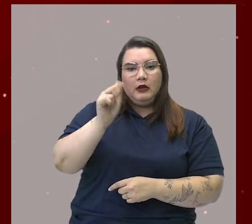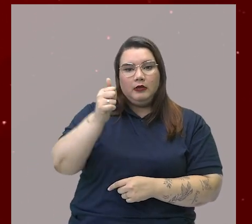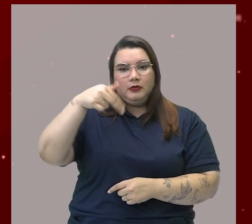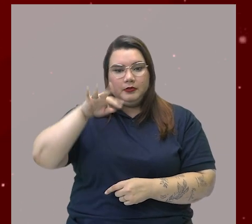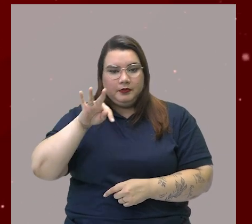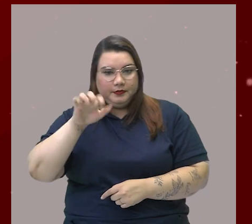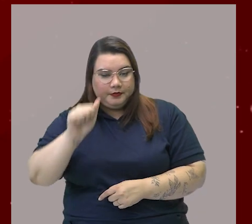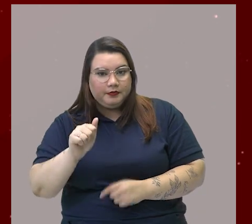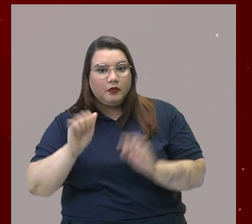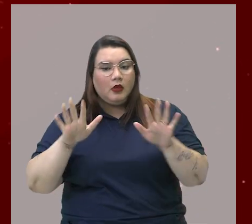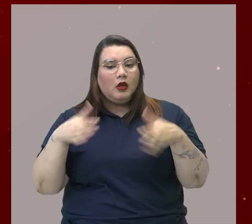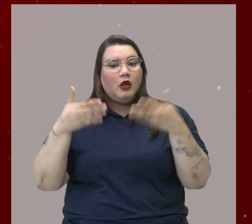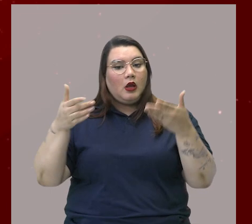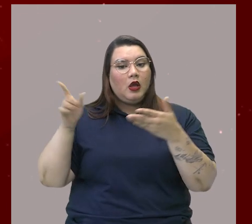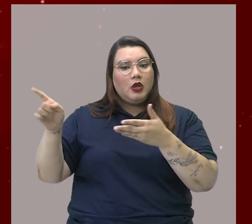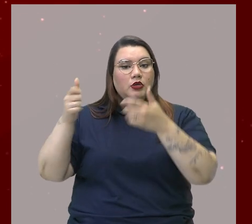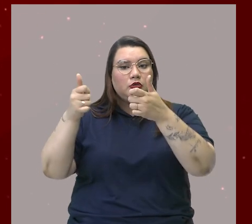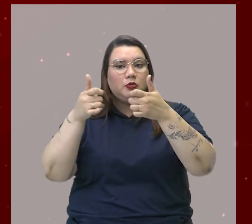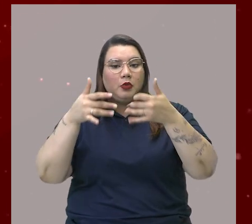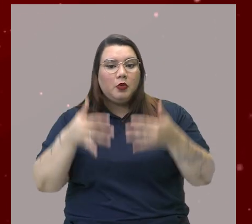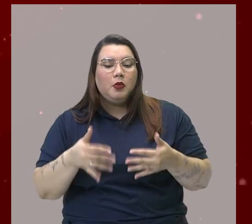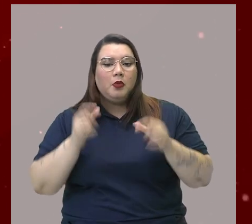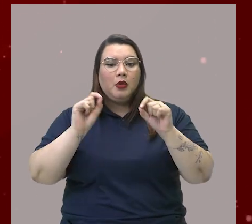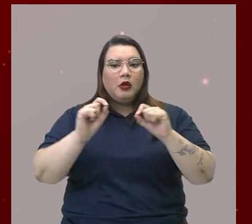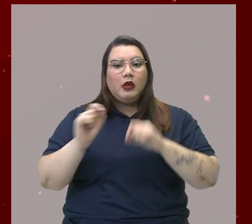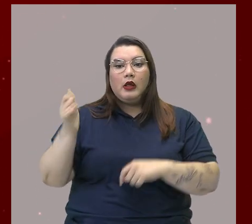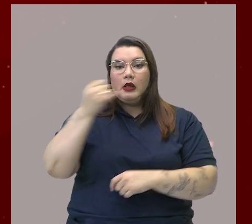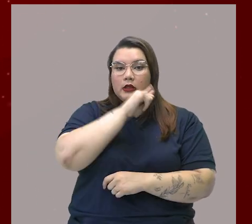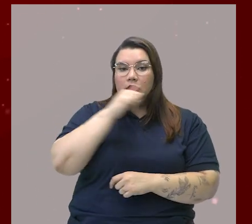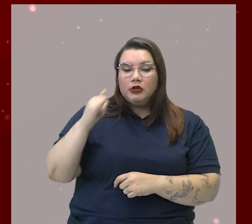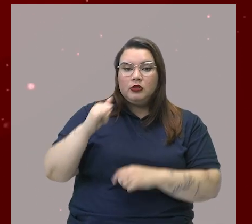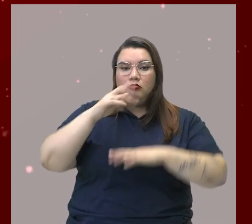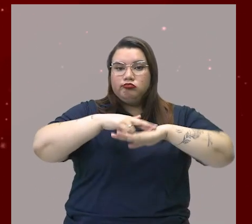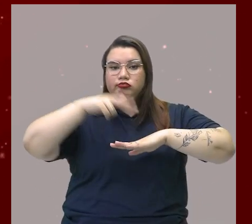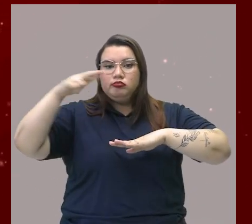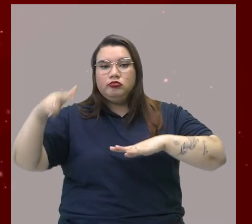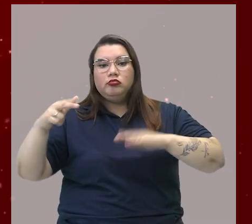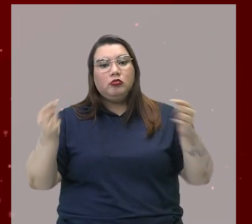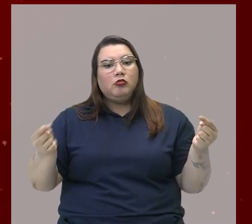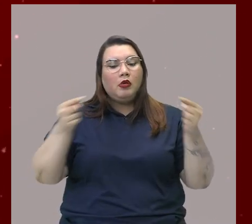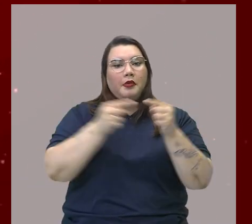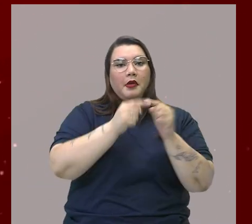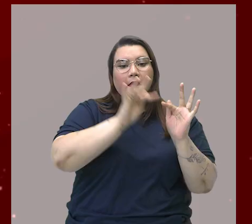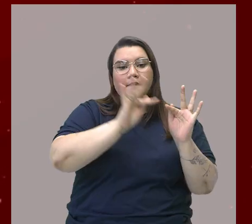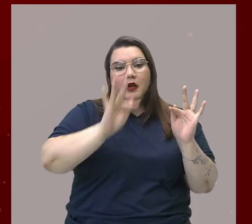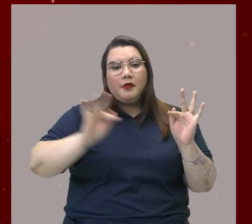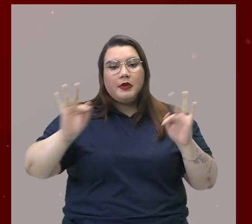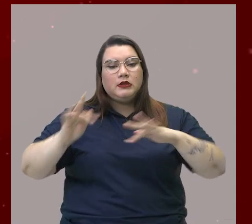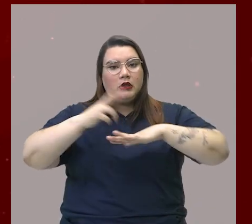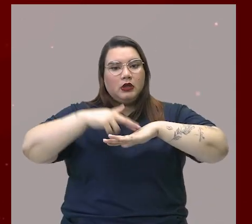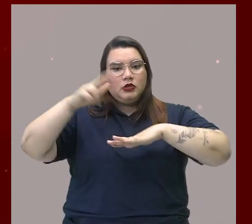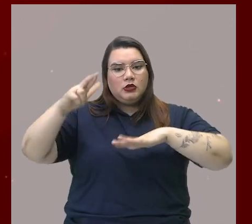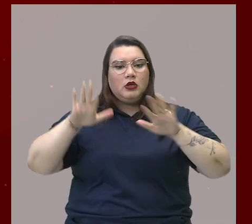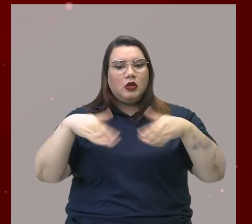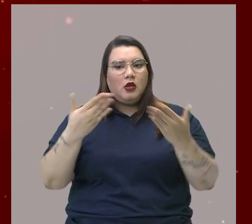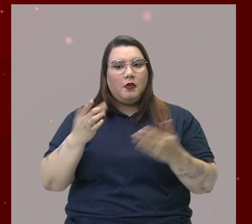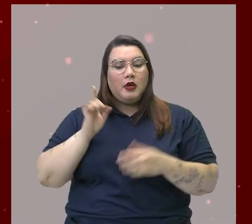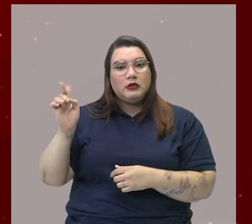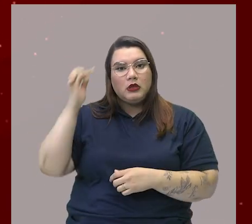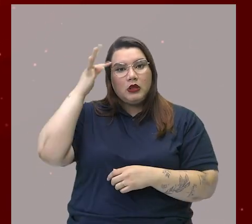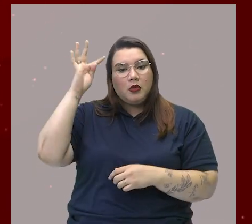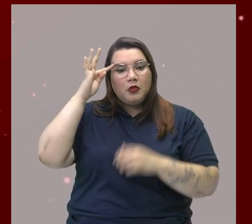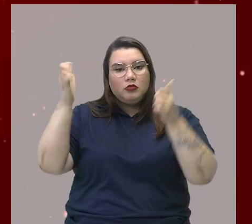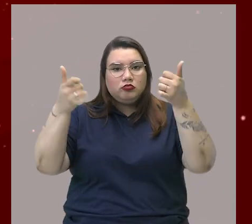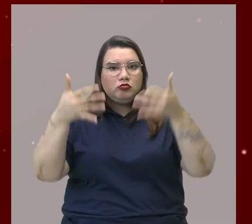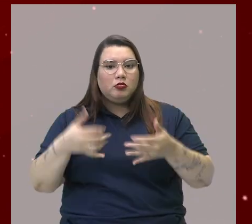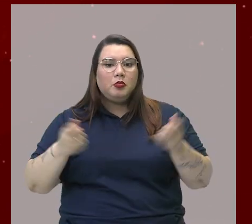disso, Planck postulou que o quantum de energia irradiado é proporcional à frequência da radiação. Com essa teoria,